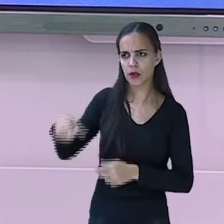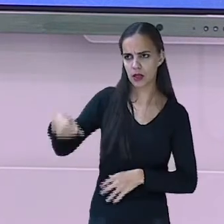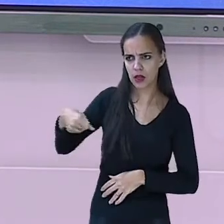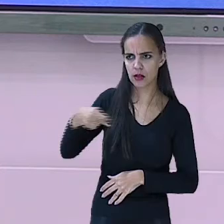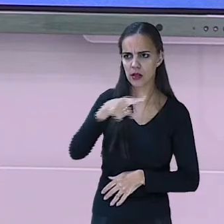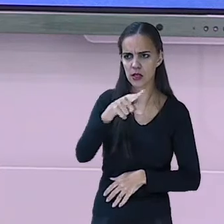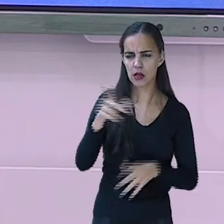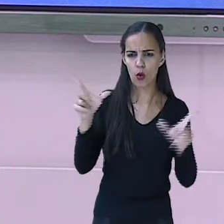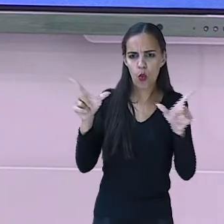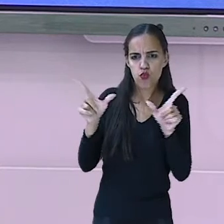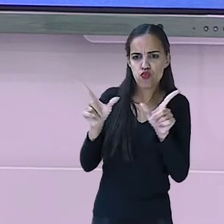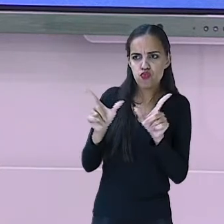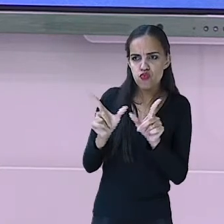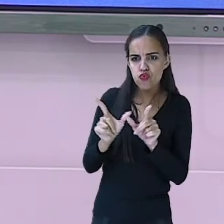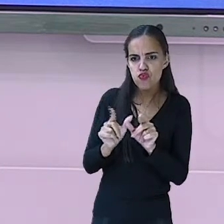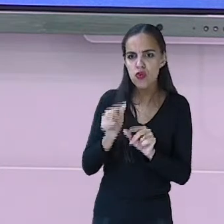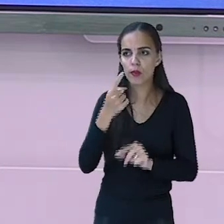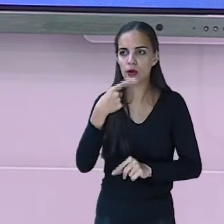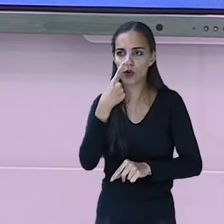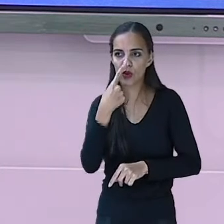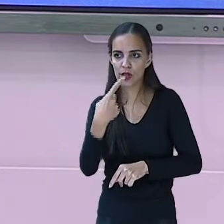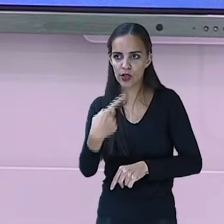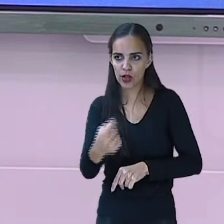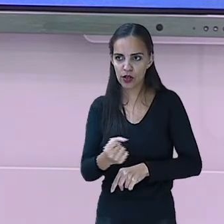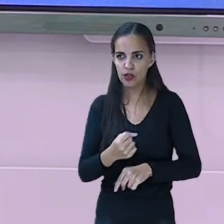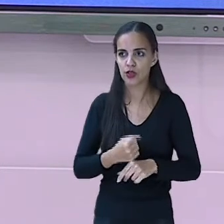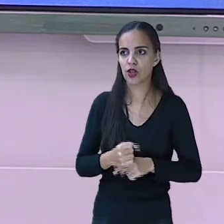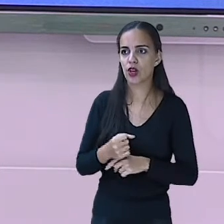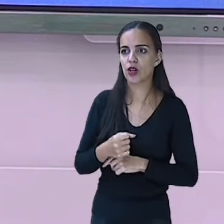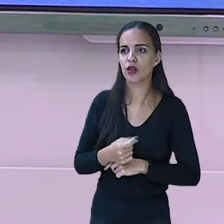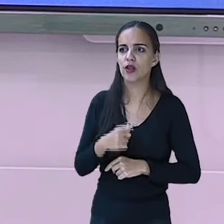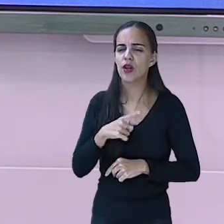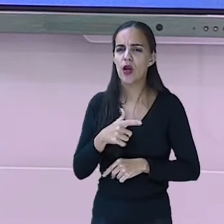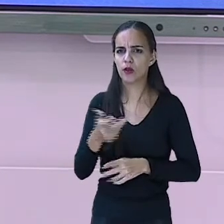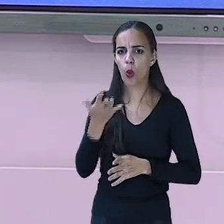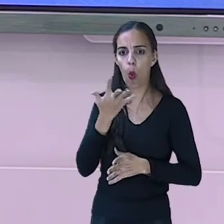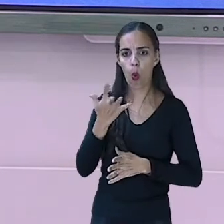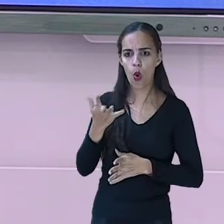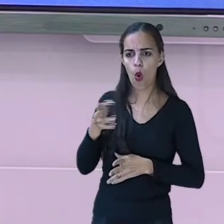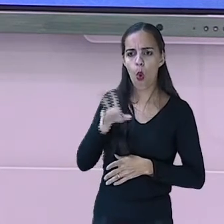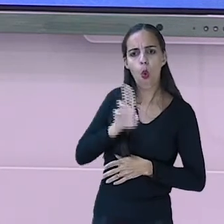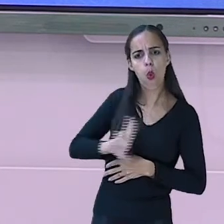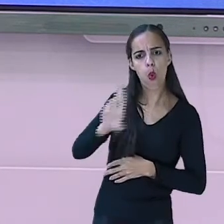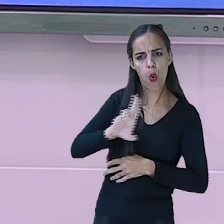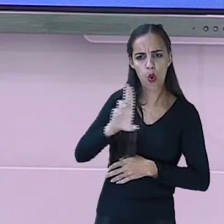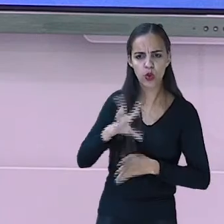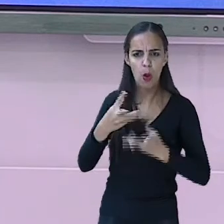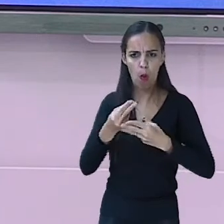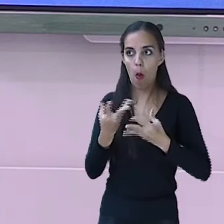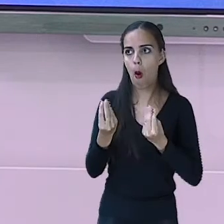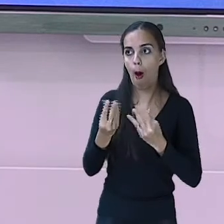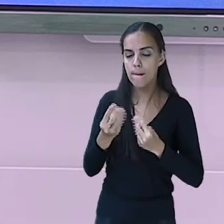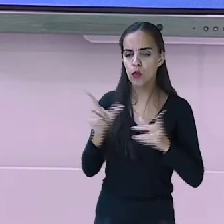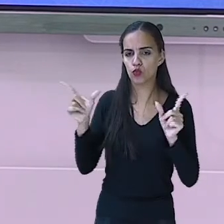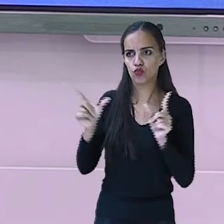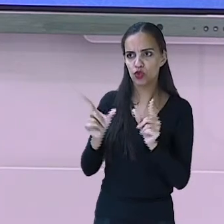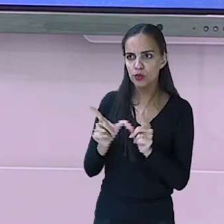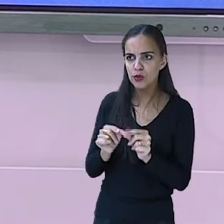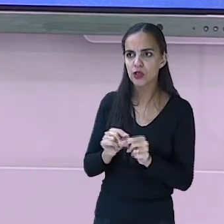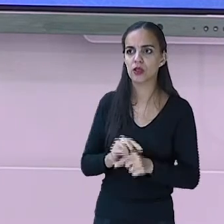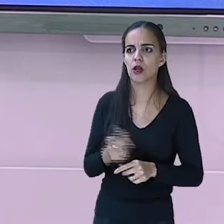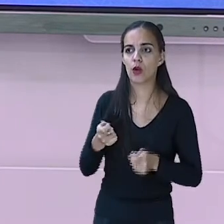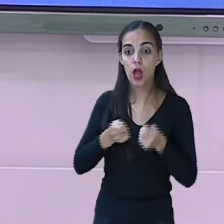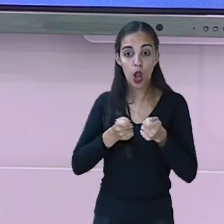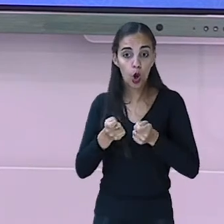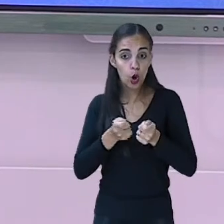Então, reduzir o lixo, reduzir o consumo, tá? Fazer o descarte adequado,